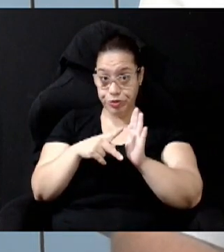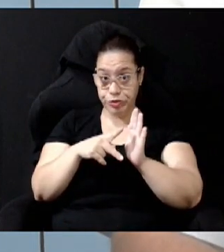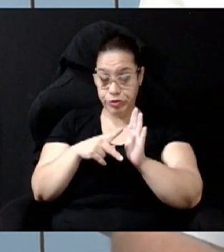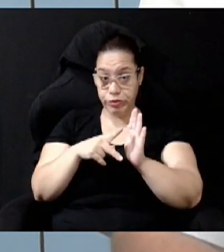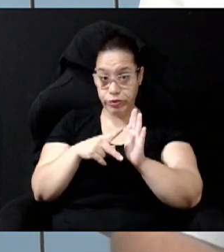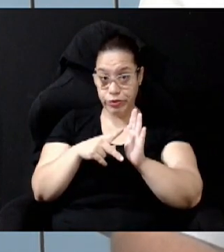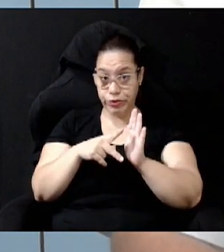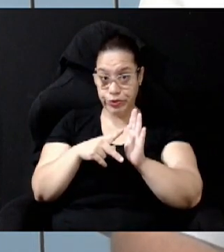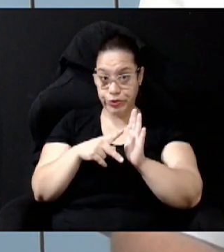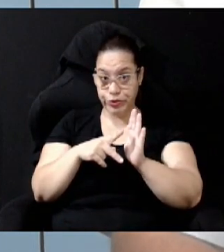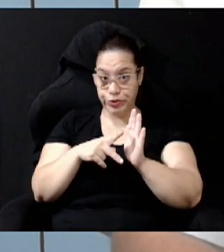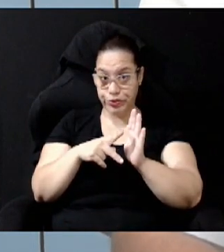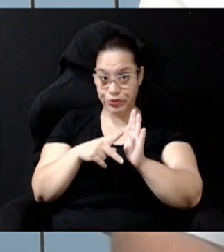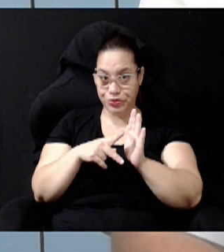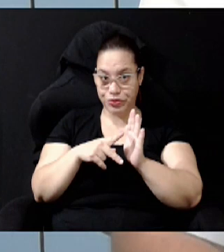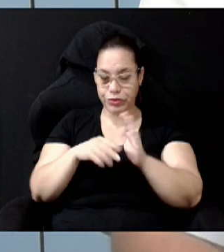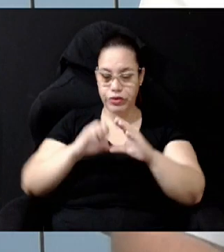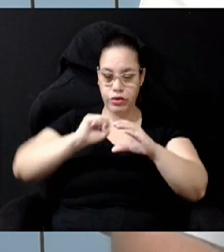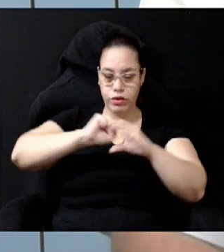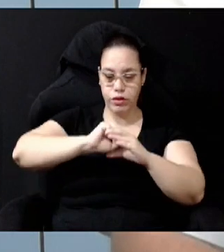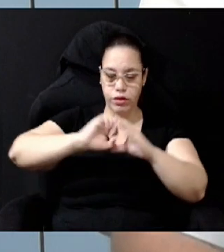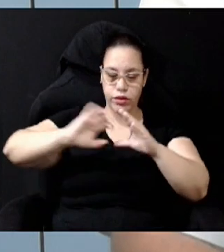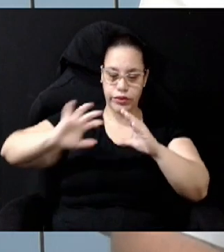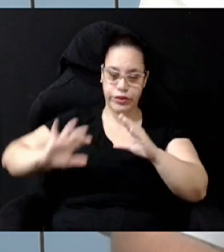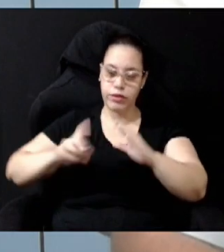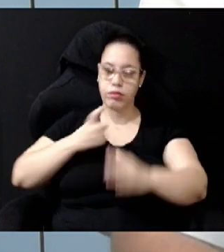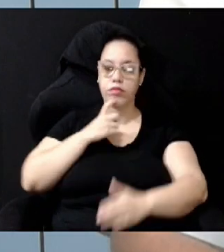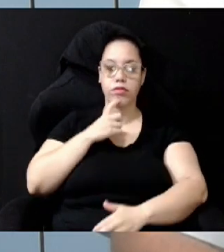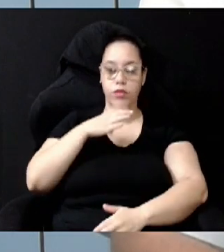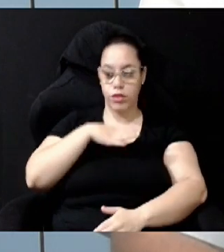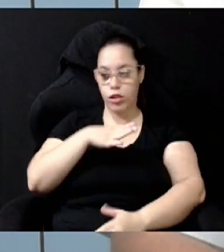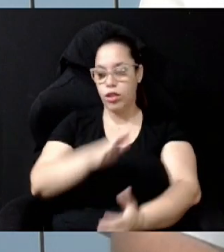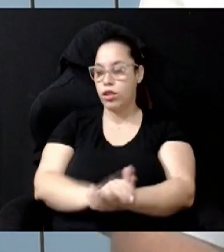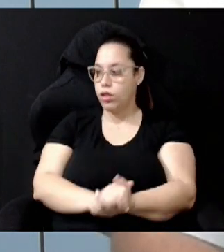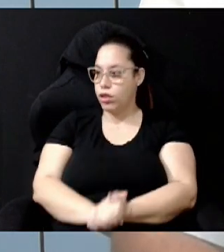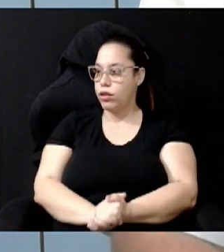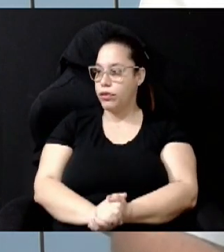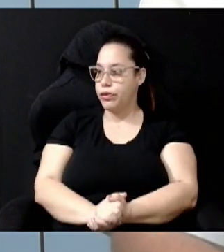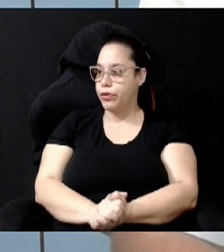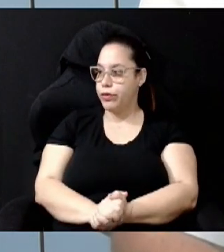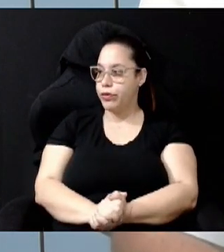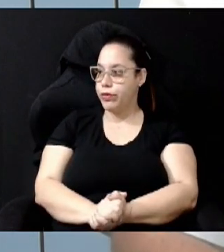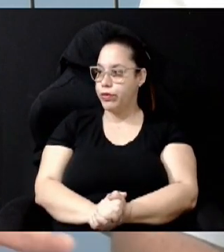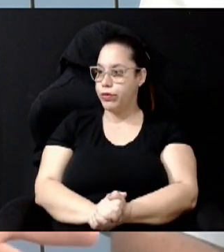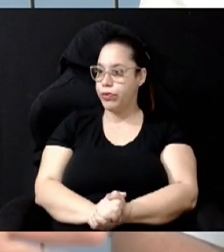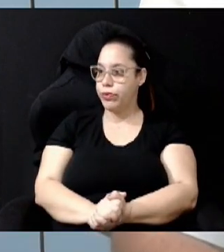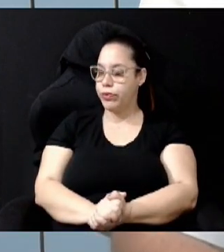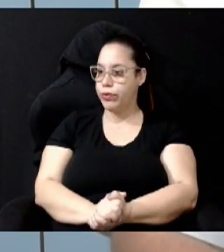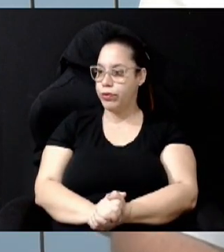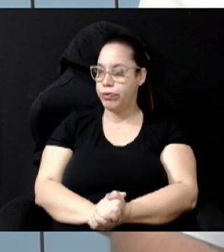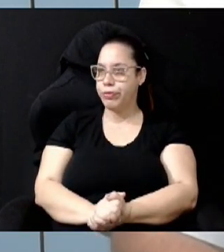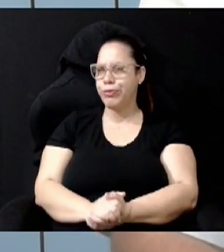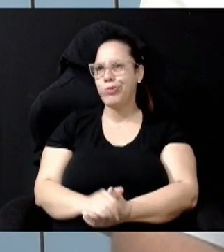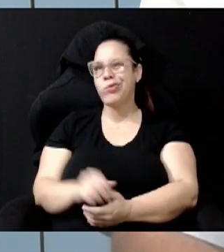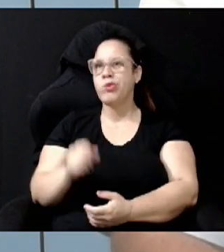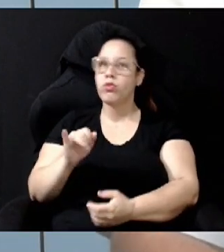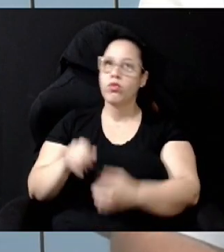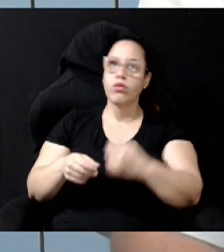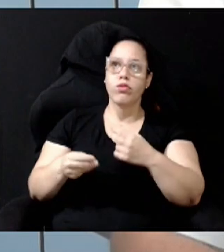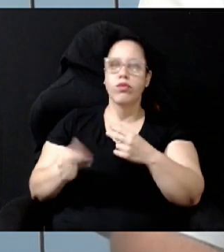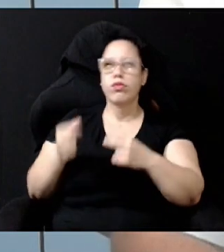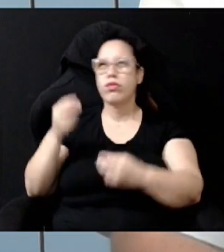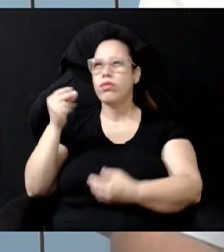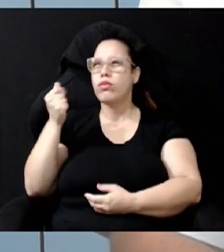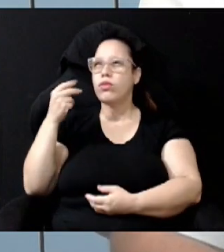próprias características da cidade de Campinas, né? Pegando um recorte aqui também, me dirigindo ao vereador Cecílio,